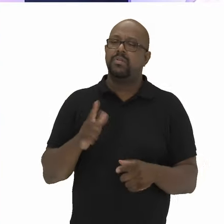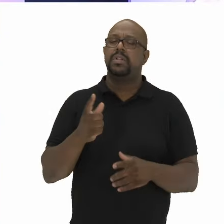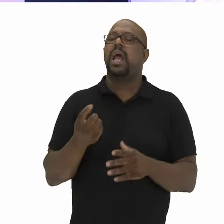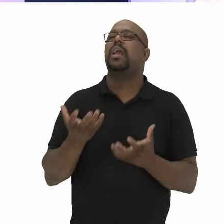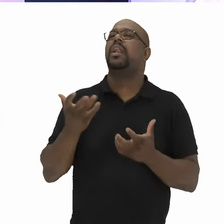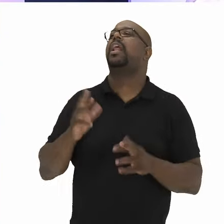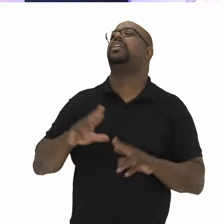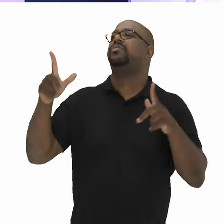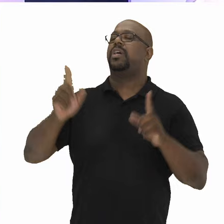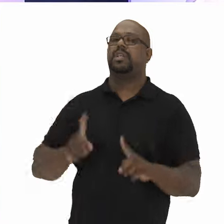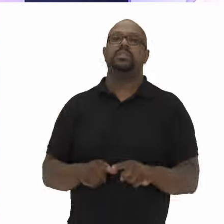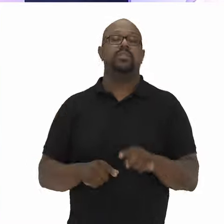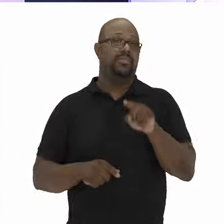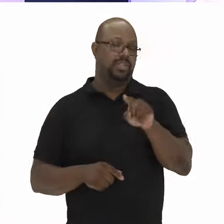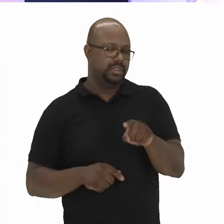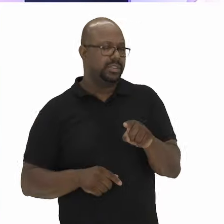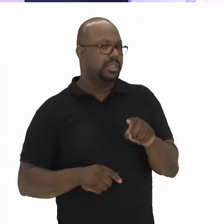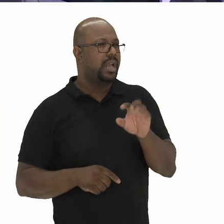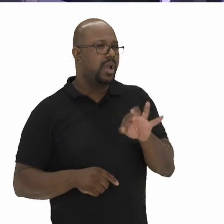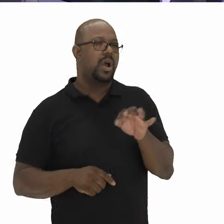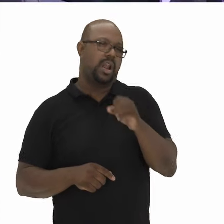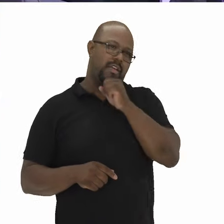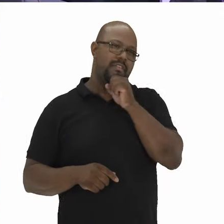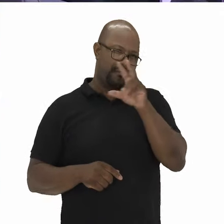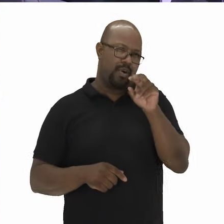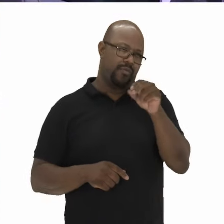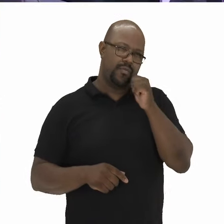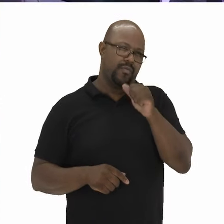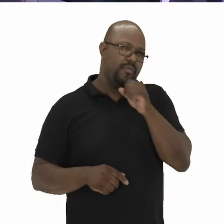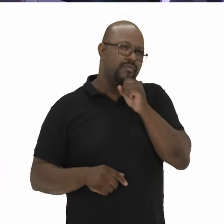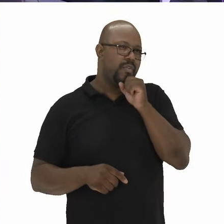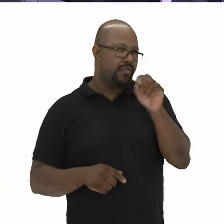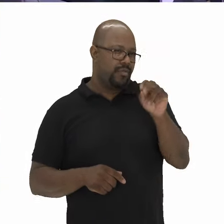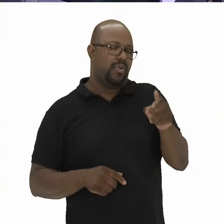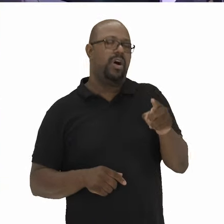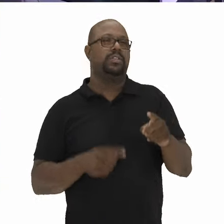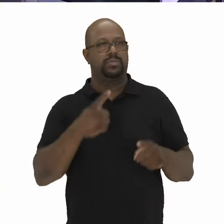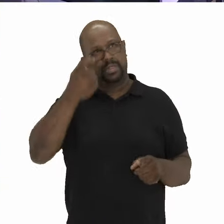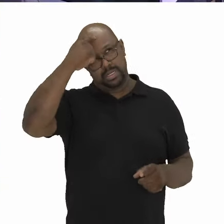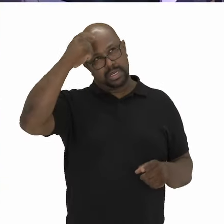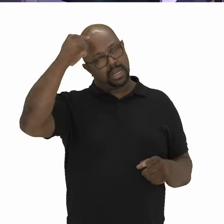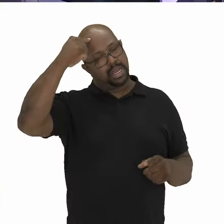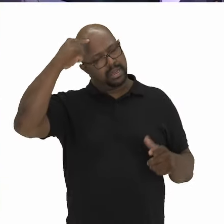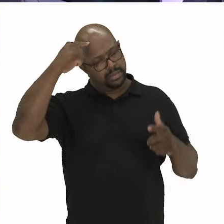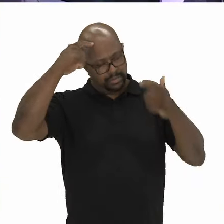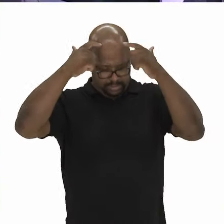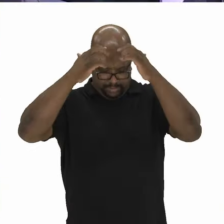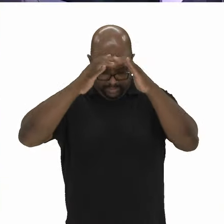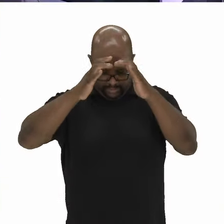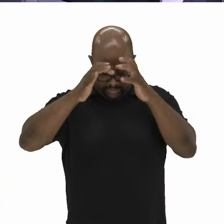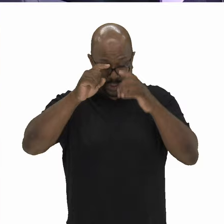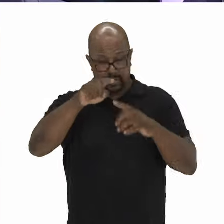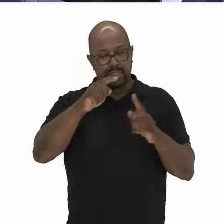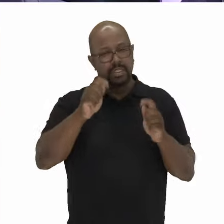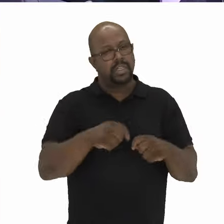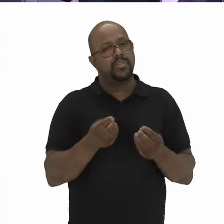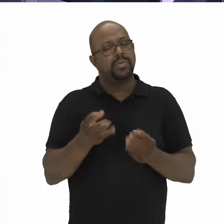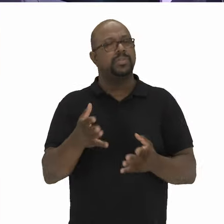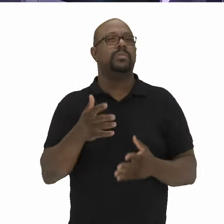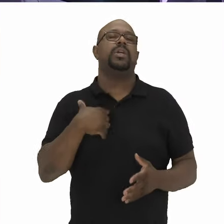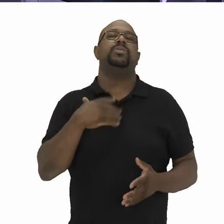isso a gente não tá querendo nada diferente sim você você agora avó eu imagino que você com essa sua cabeça você deva